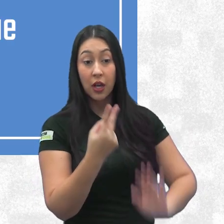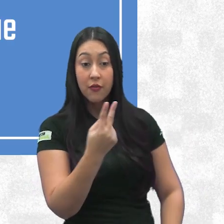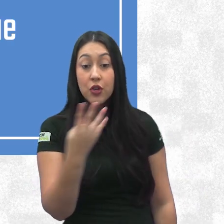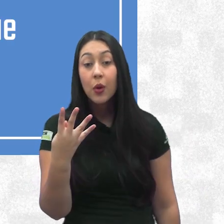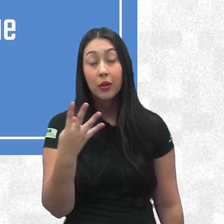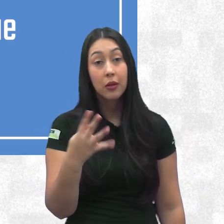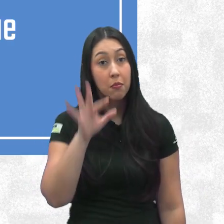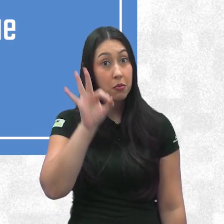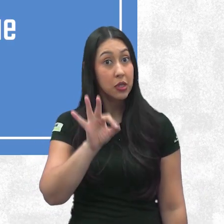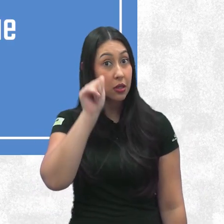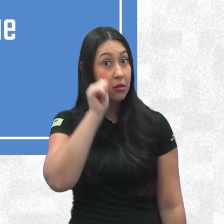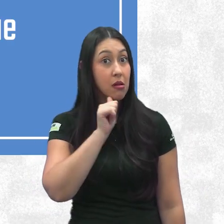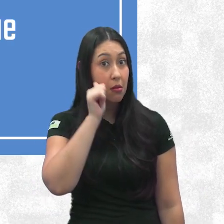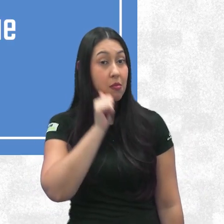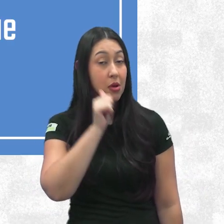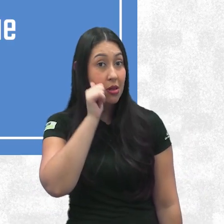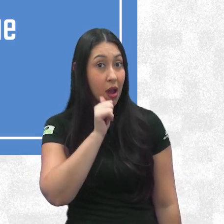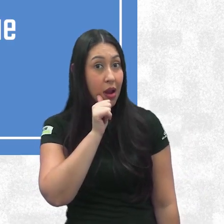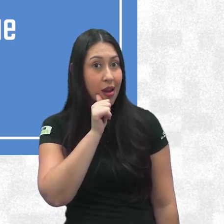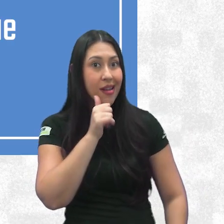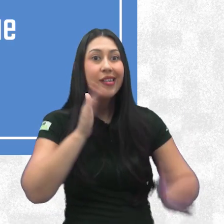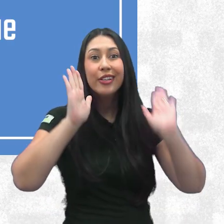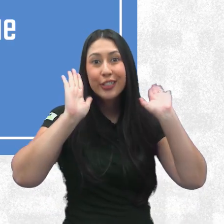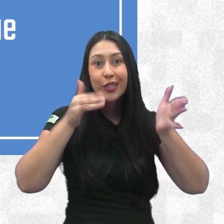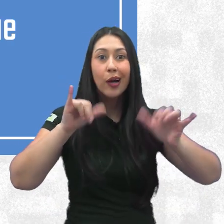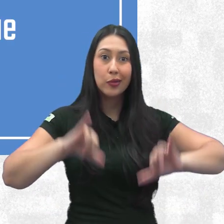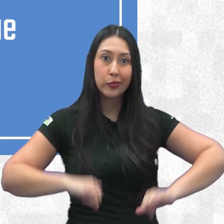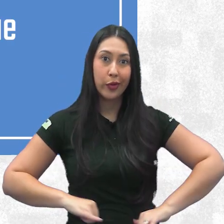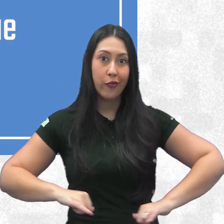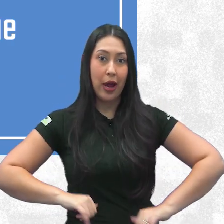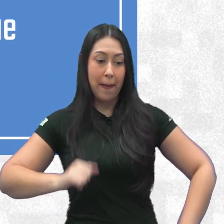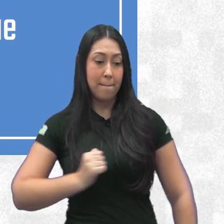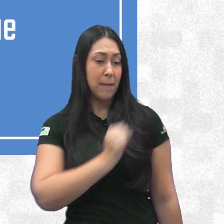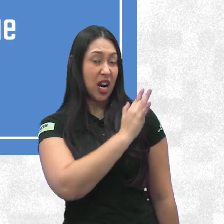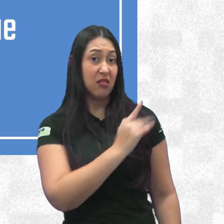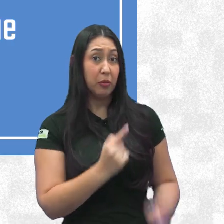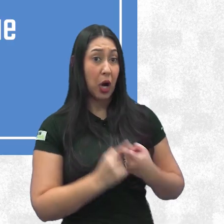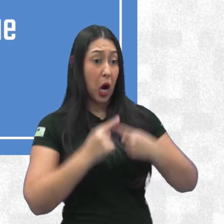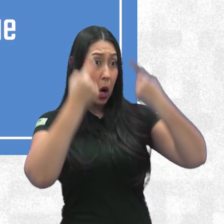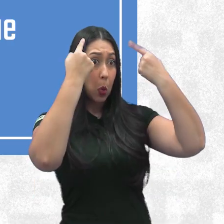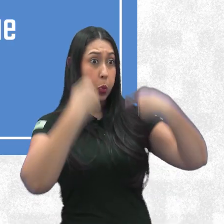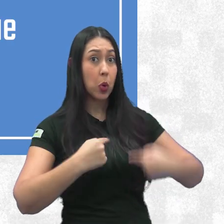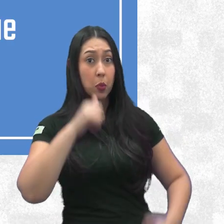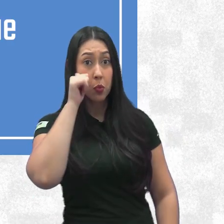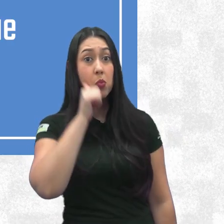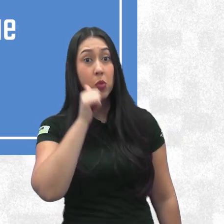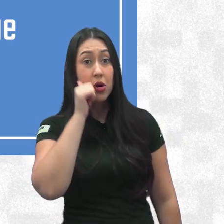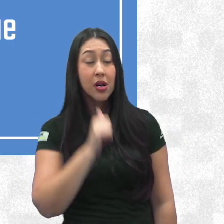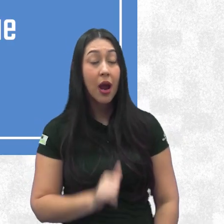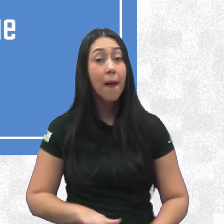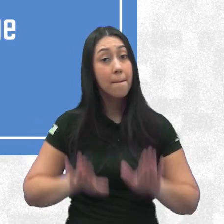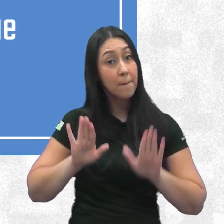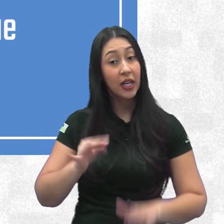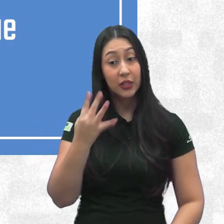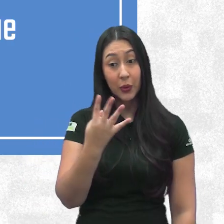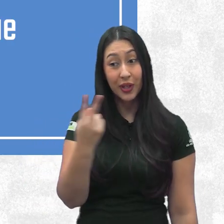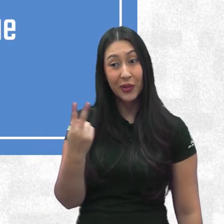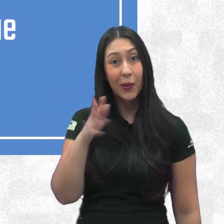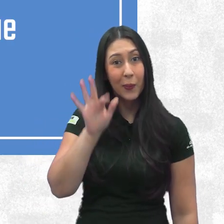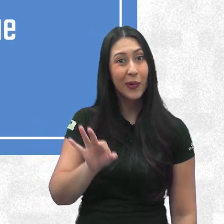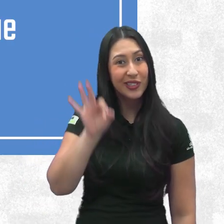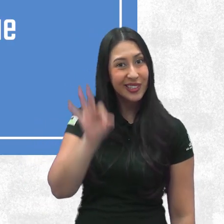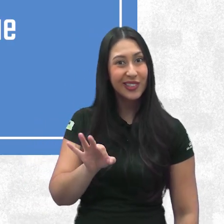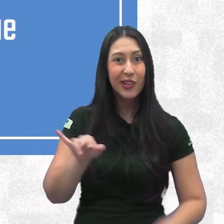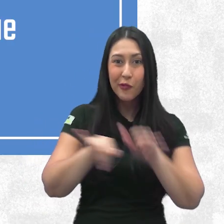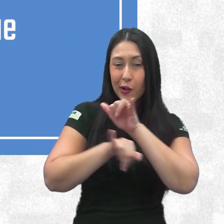das empreendedoras entrevistadas disseram que já sofreram preconceito apenas por ser mulher. E